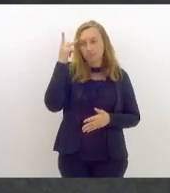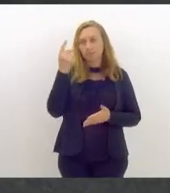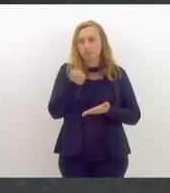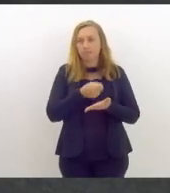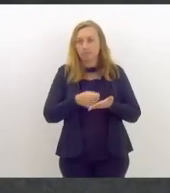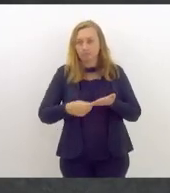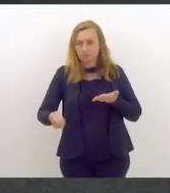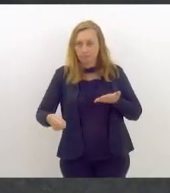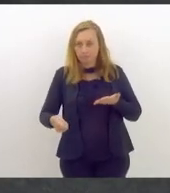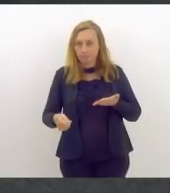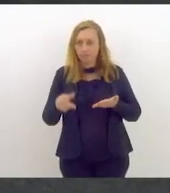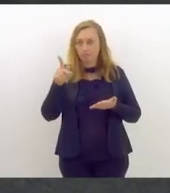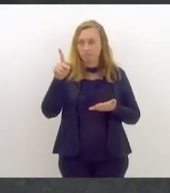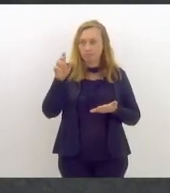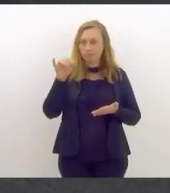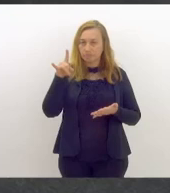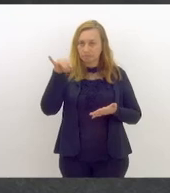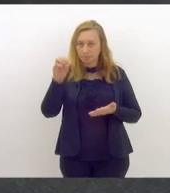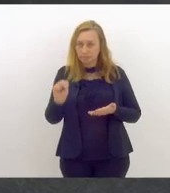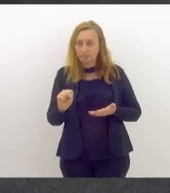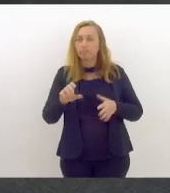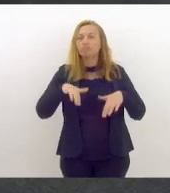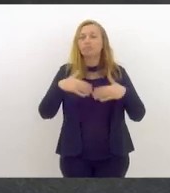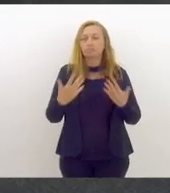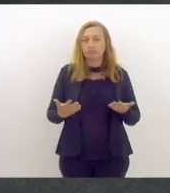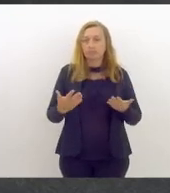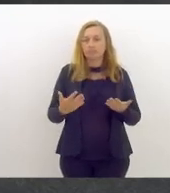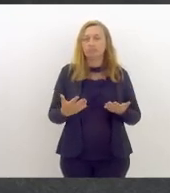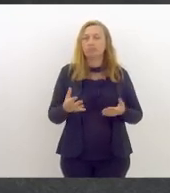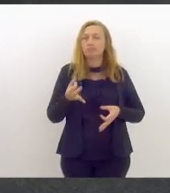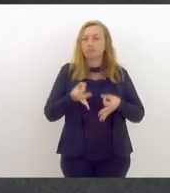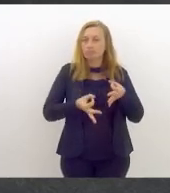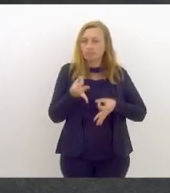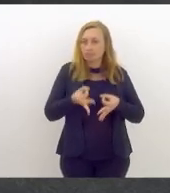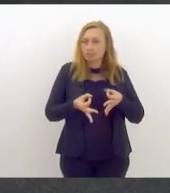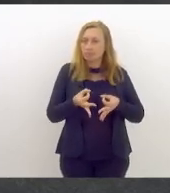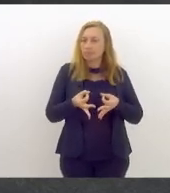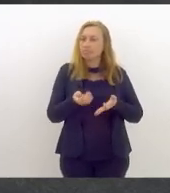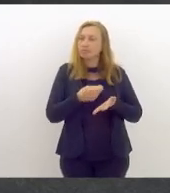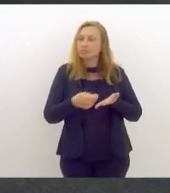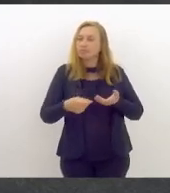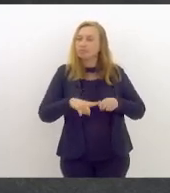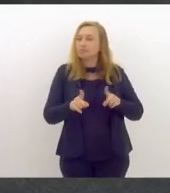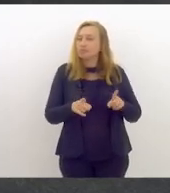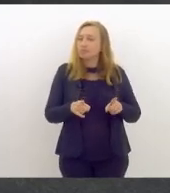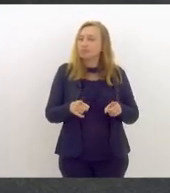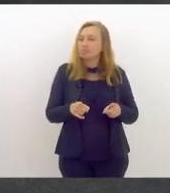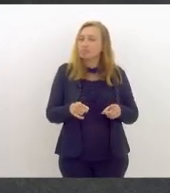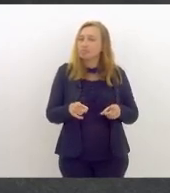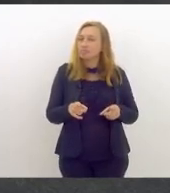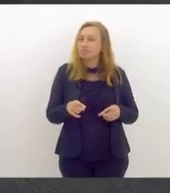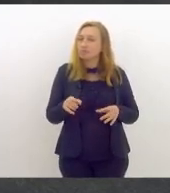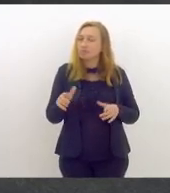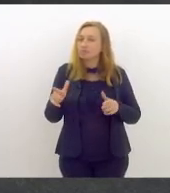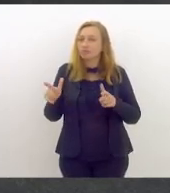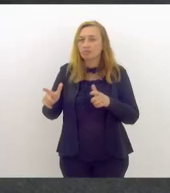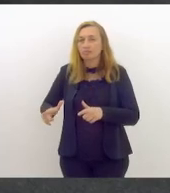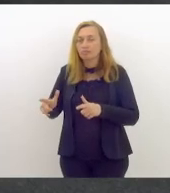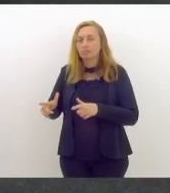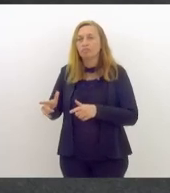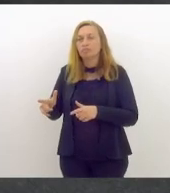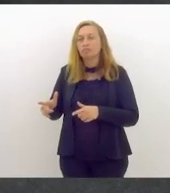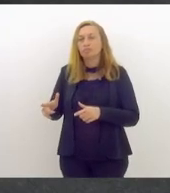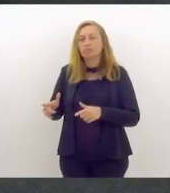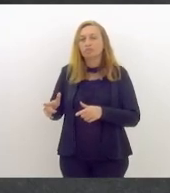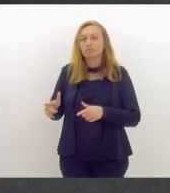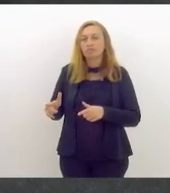esses polígonos para Vossa Excelência. E é justo que descreva. Mas o órgão que tem habilidade para